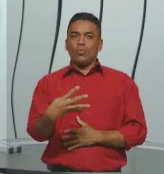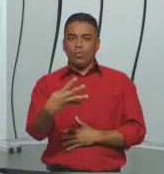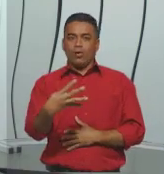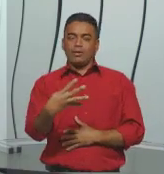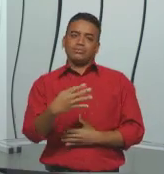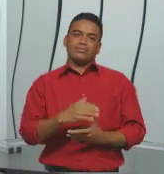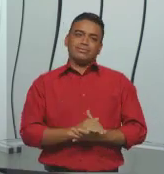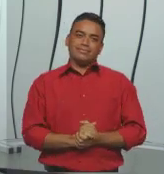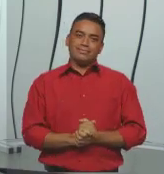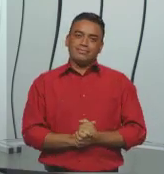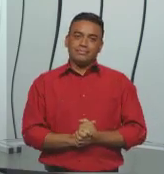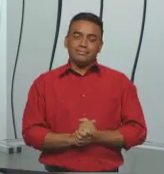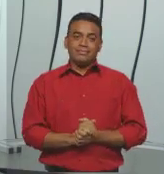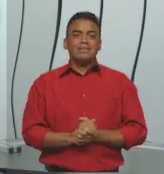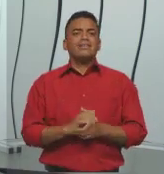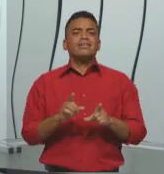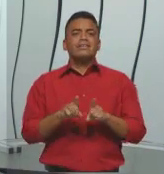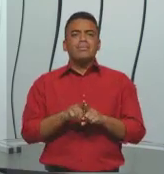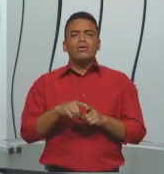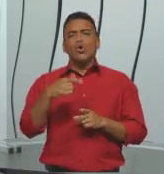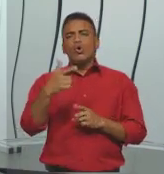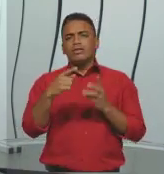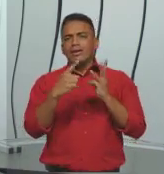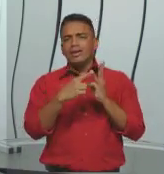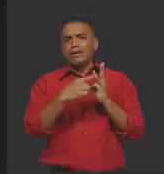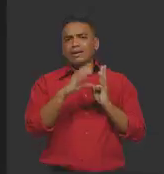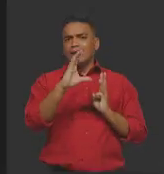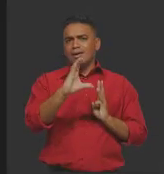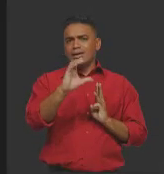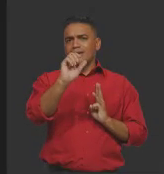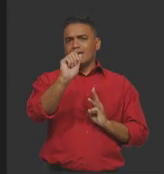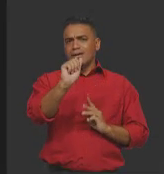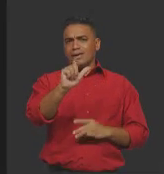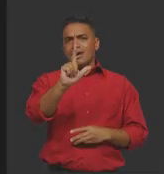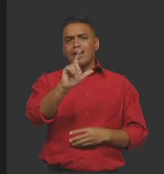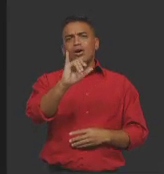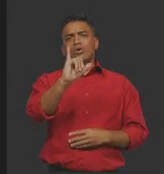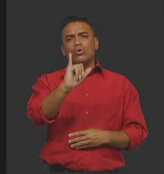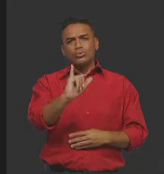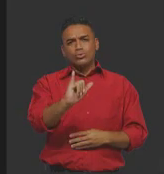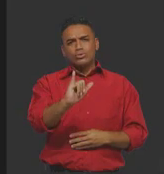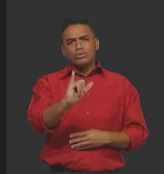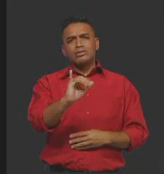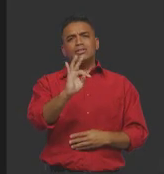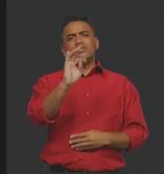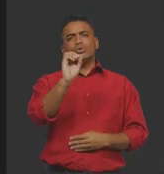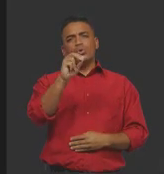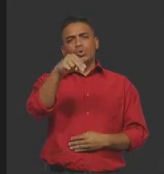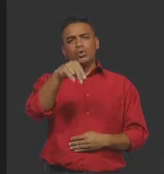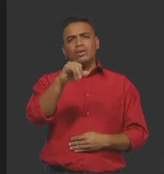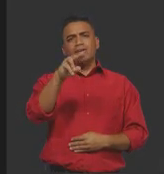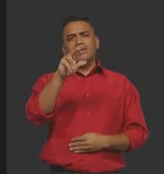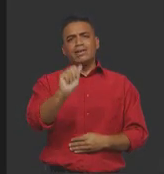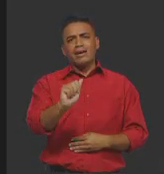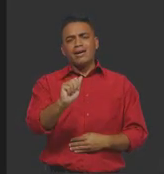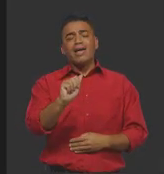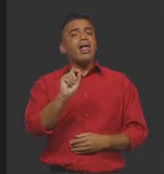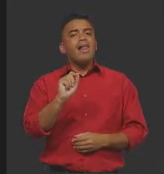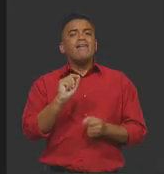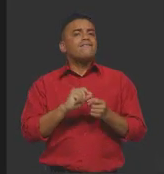triiodotironina. E a calcitonina, ela tem a ação de reduzir os níveis de cálcio no